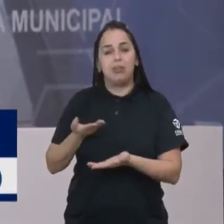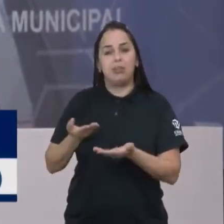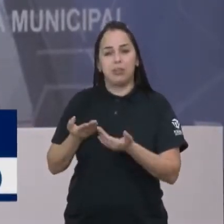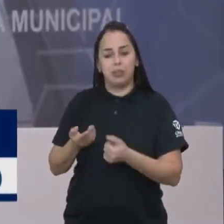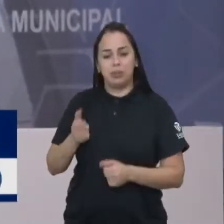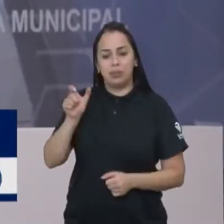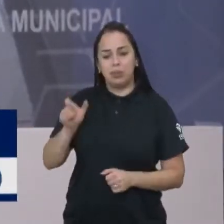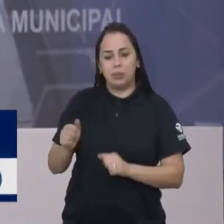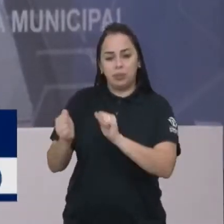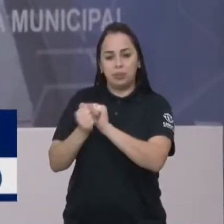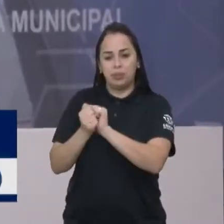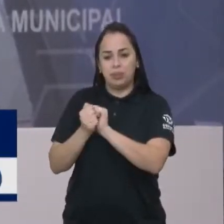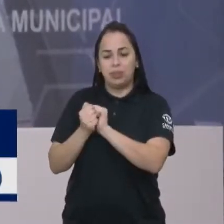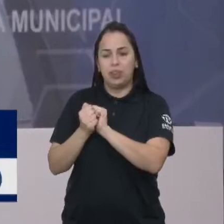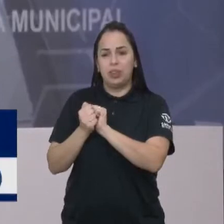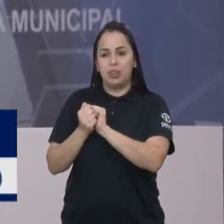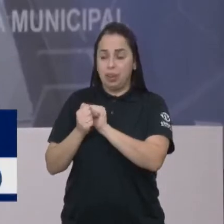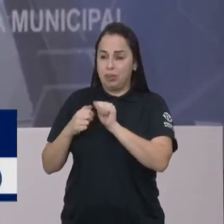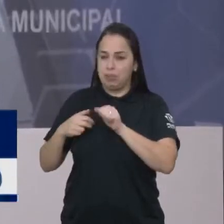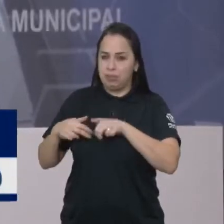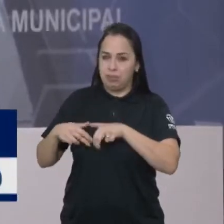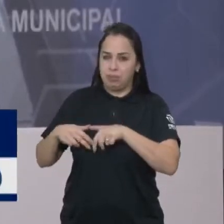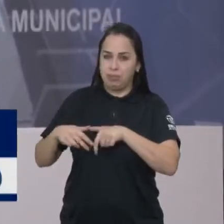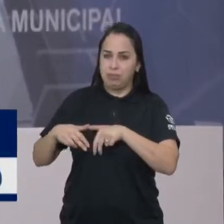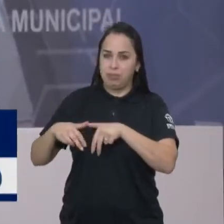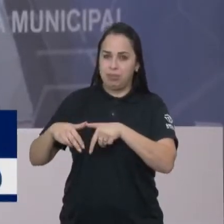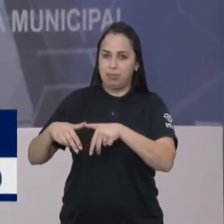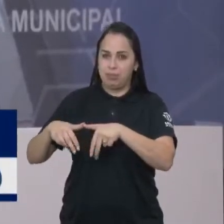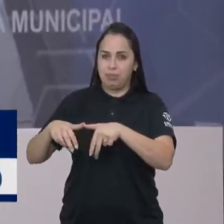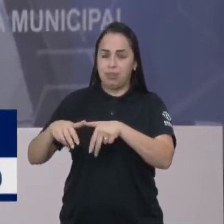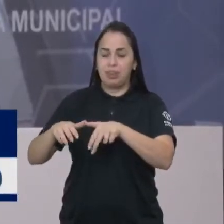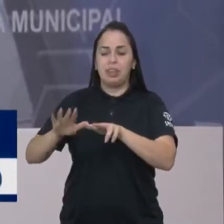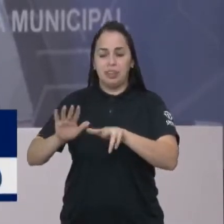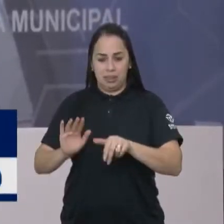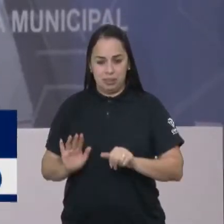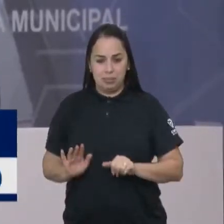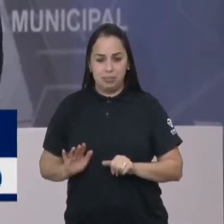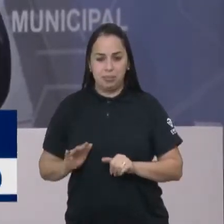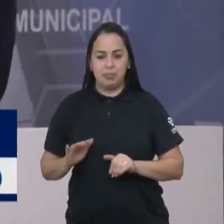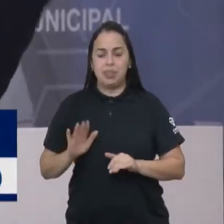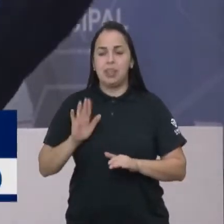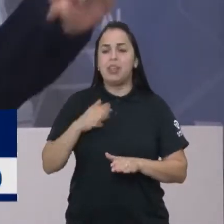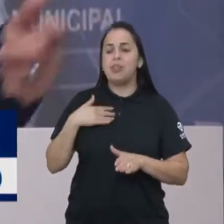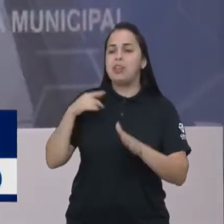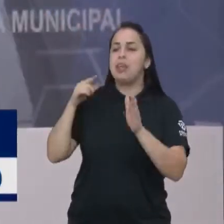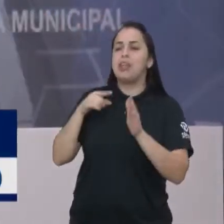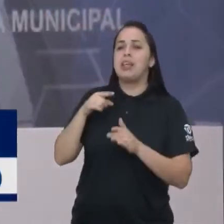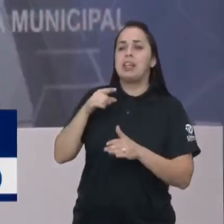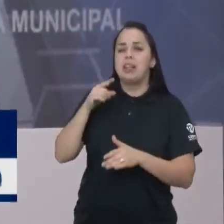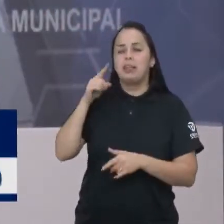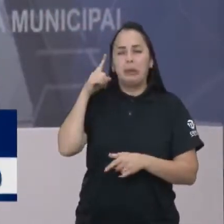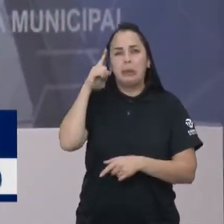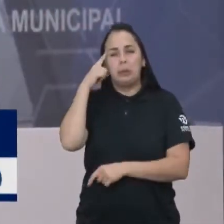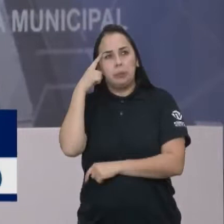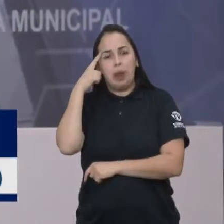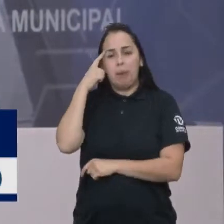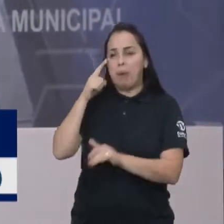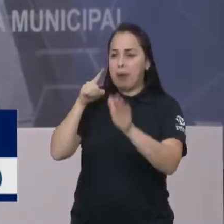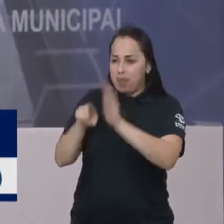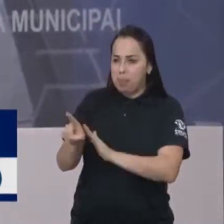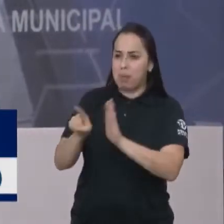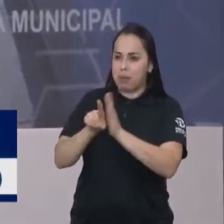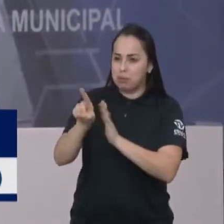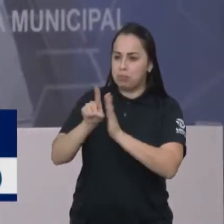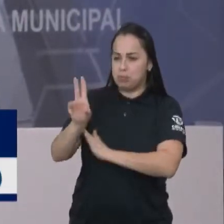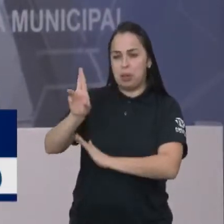consegui caminhar, e nas dificuldades que me surgiam, eu sempre me socorria a ele. E